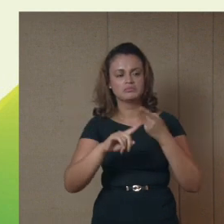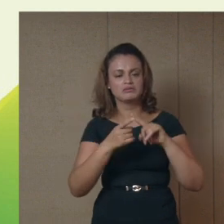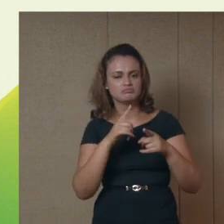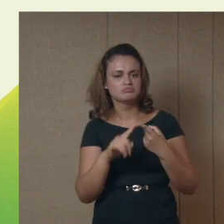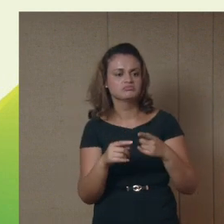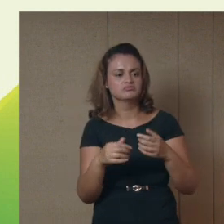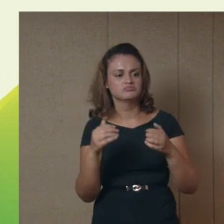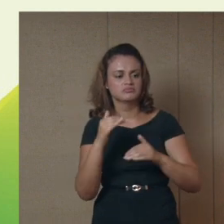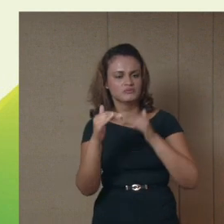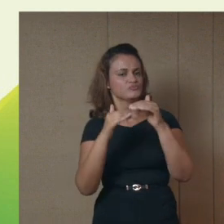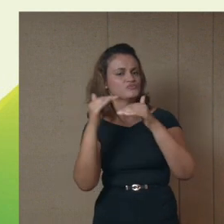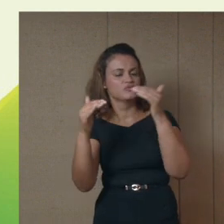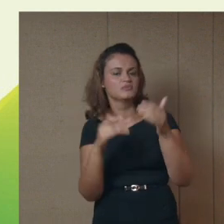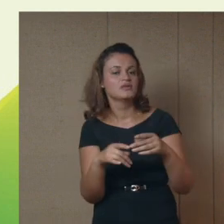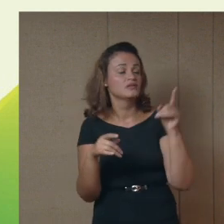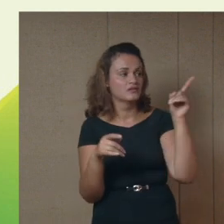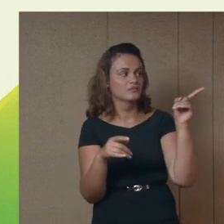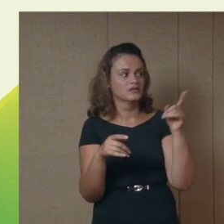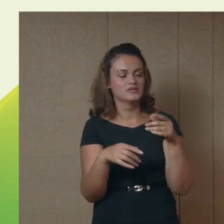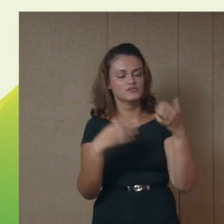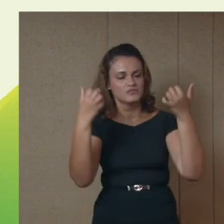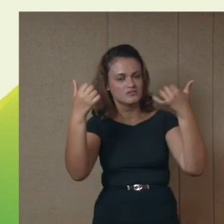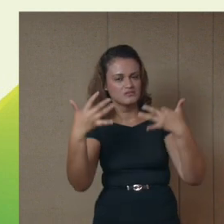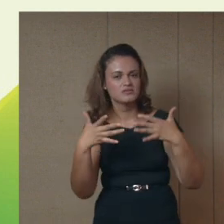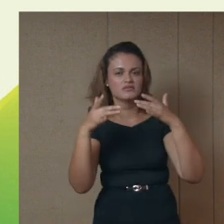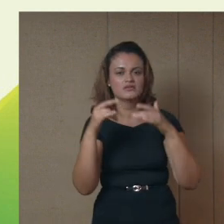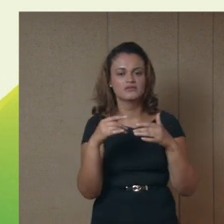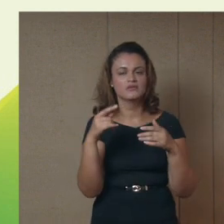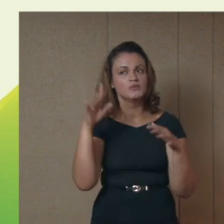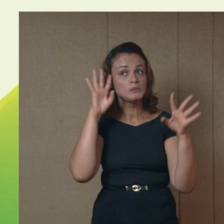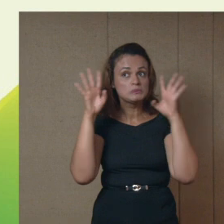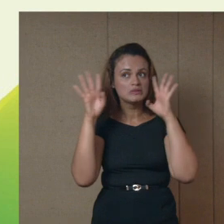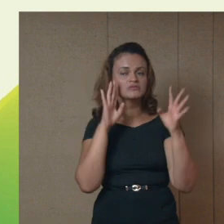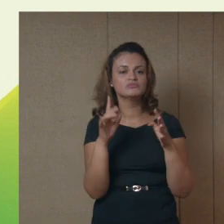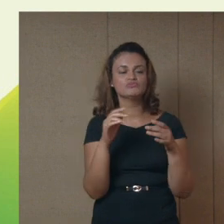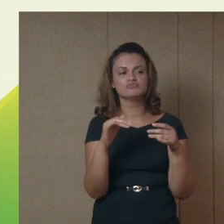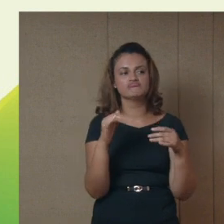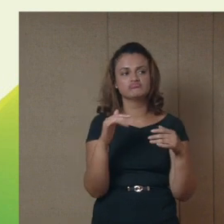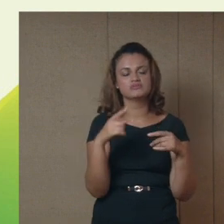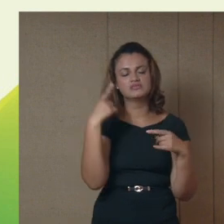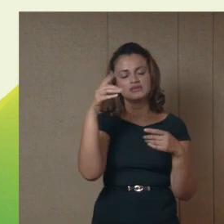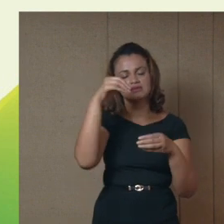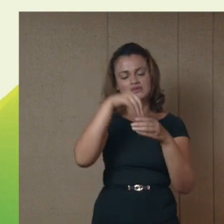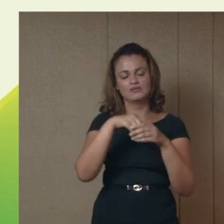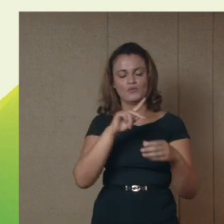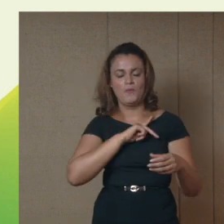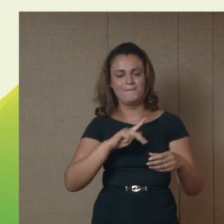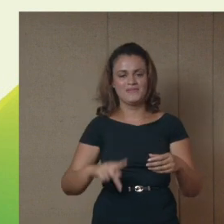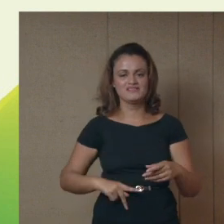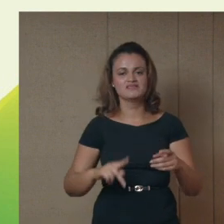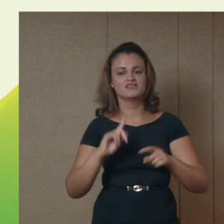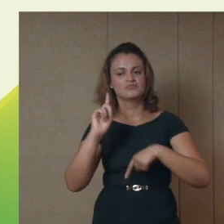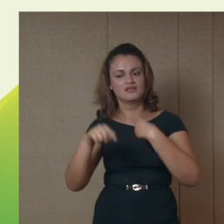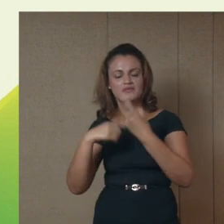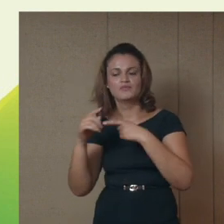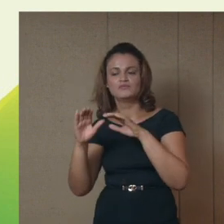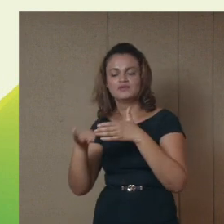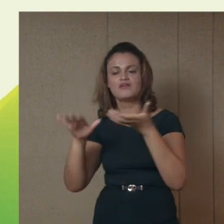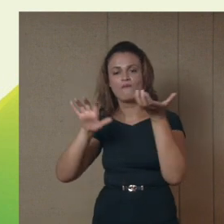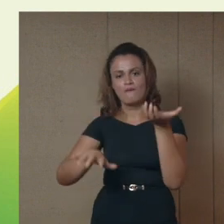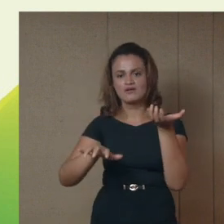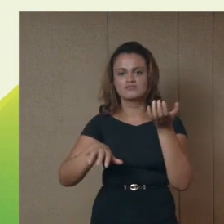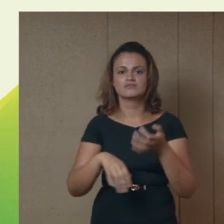os destaques para para a área de fronteira e os planos hoje estão na presidência da república para ser encaminhados ao congresso